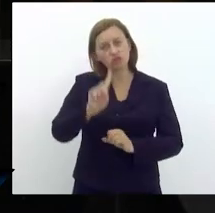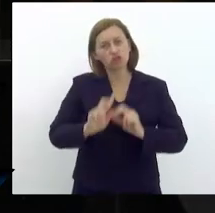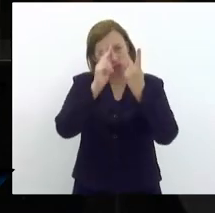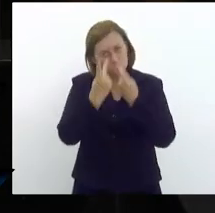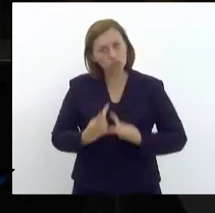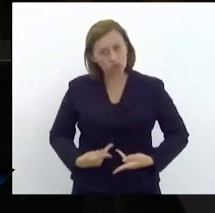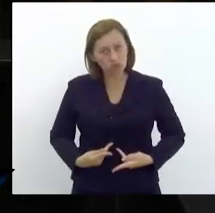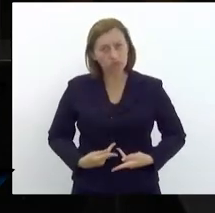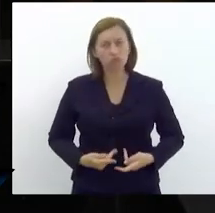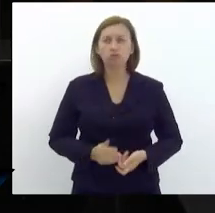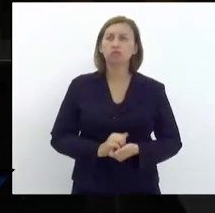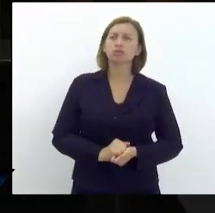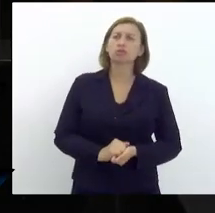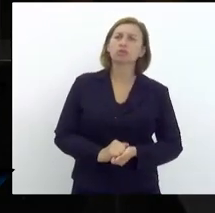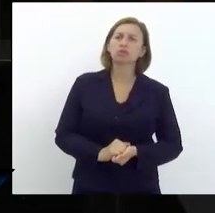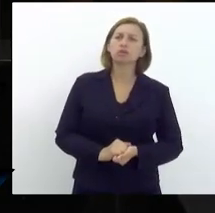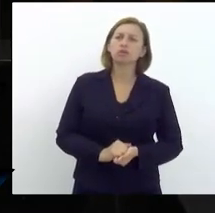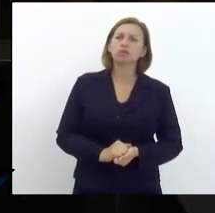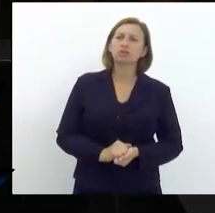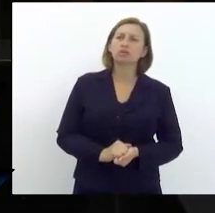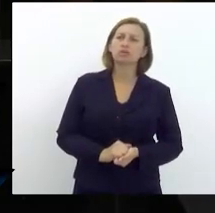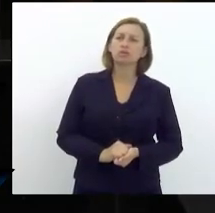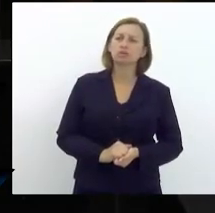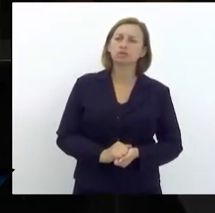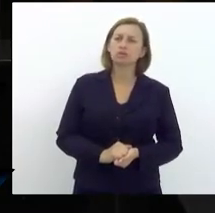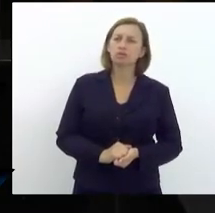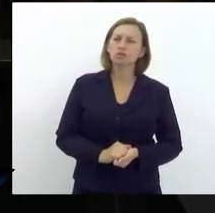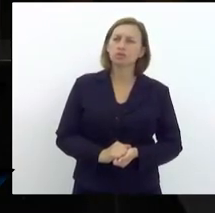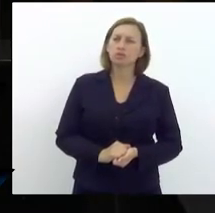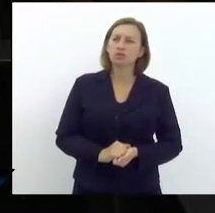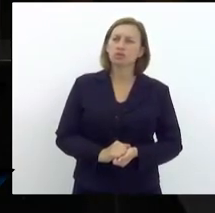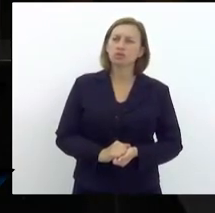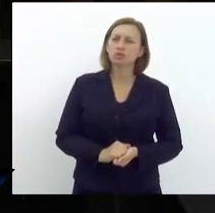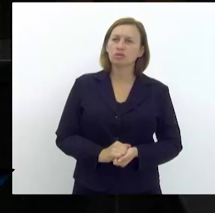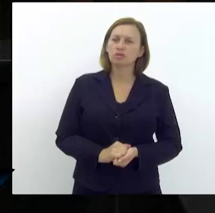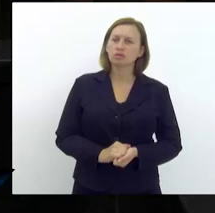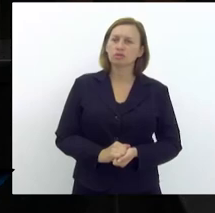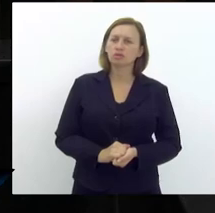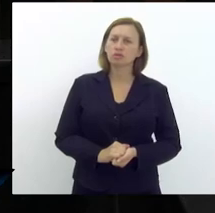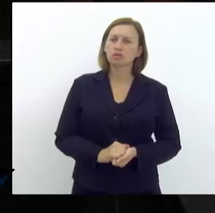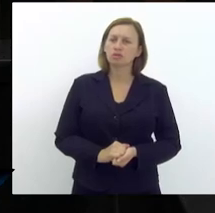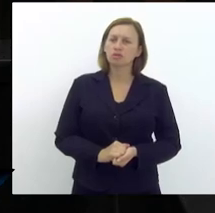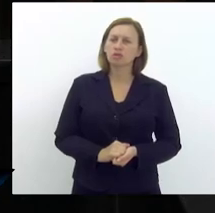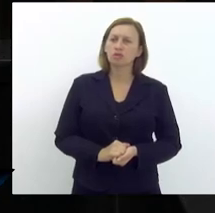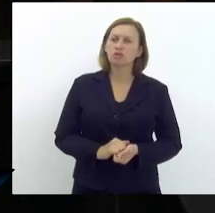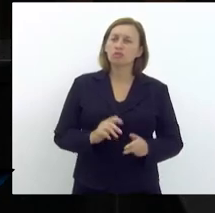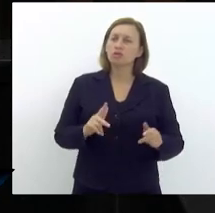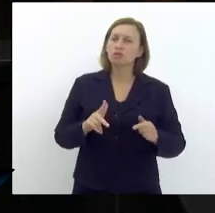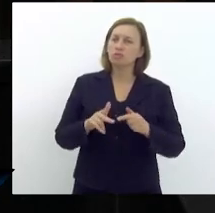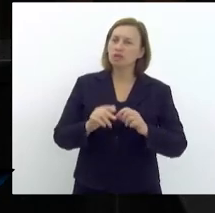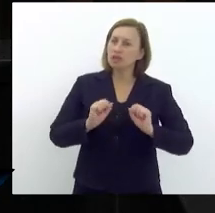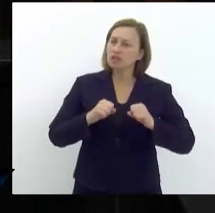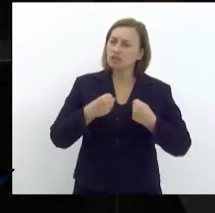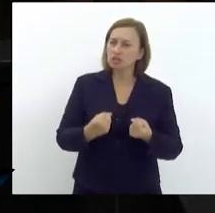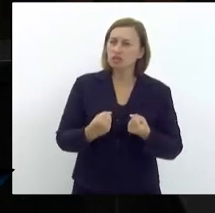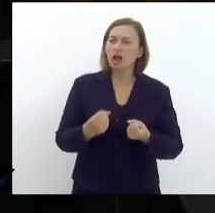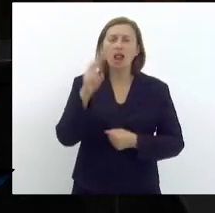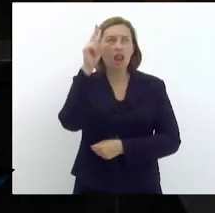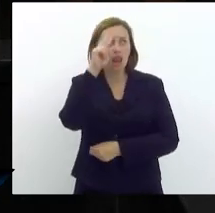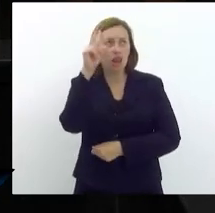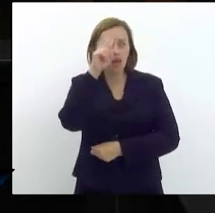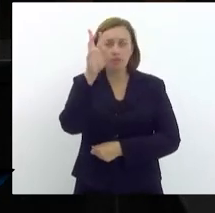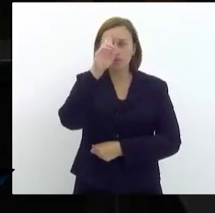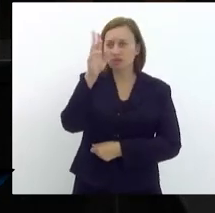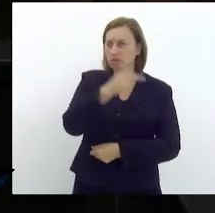humanos foram Baluarte dessas defesas lembro-me aqui senhora